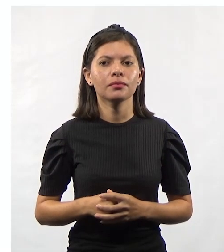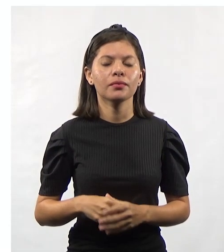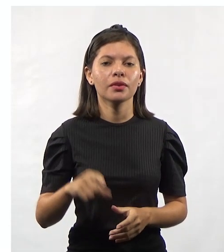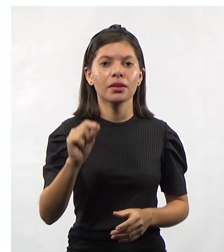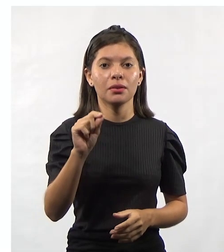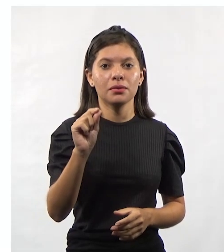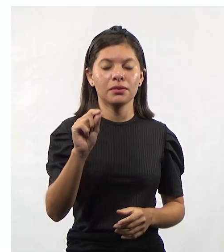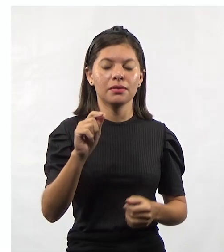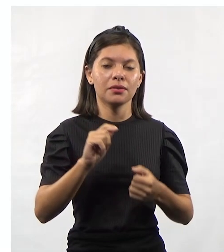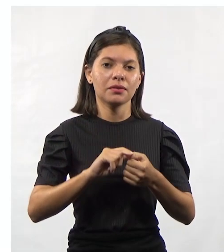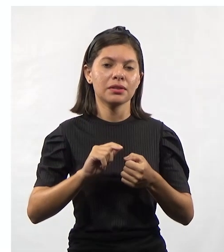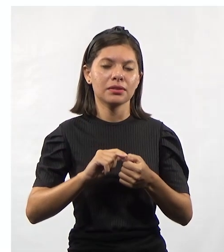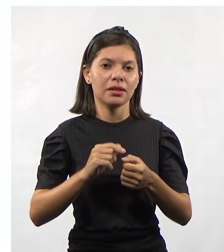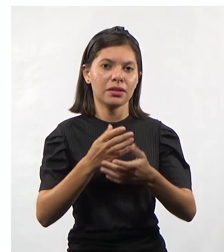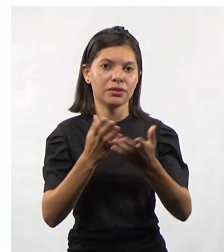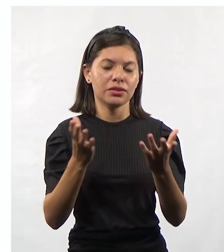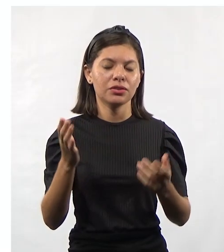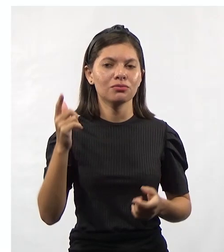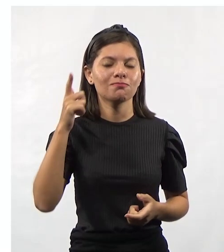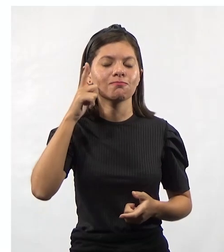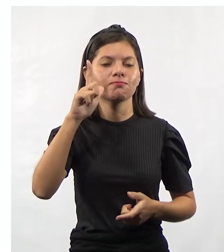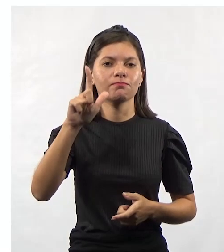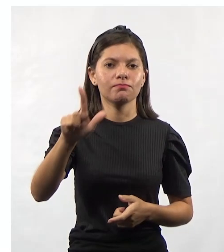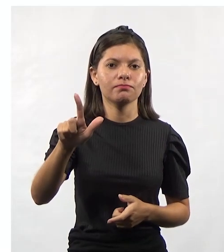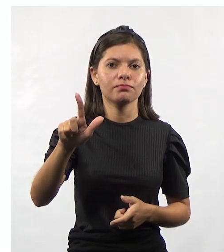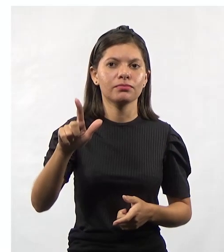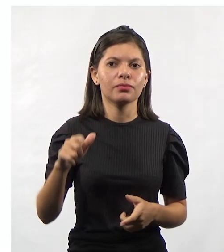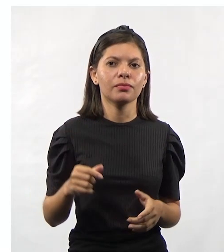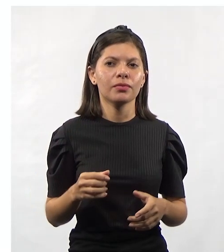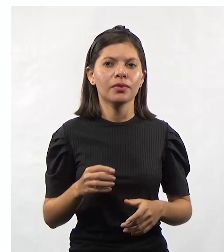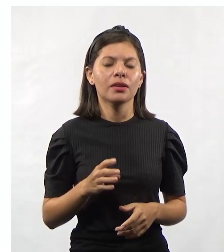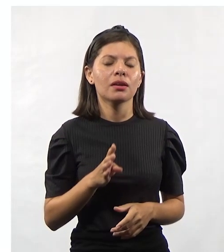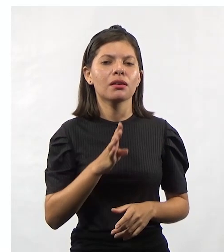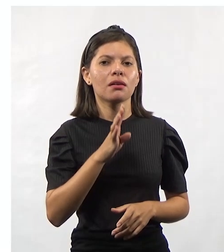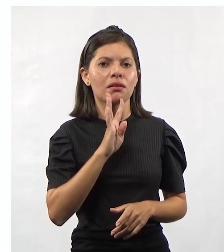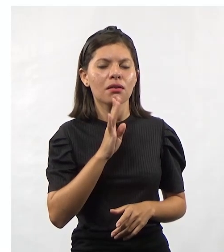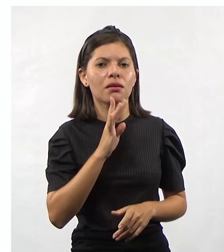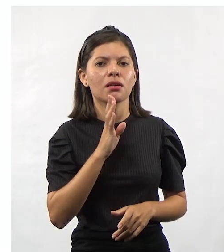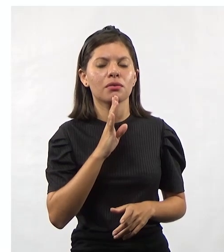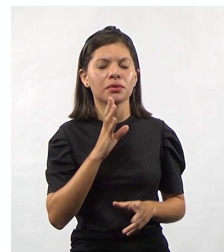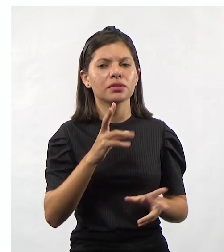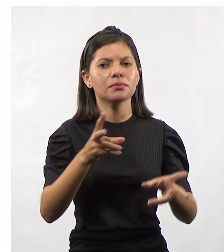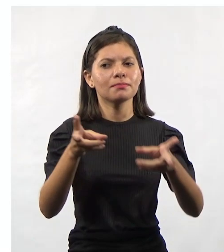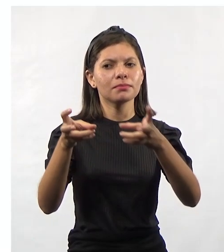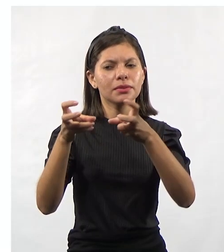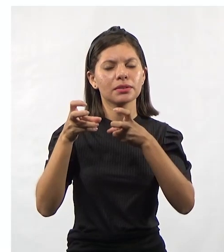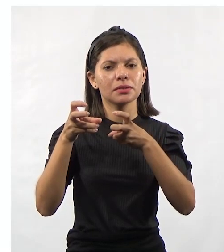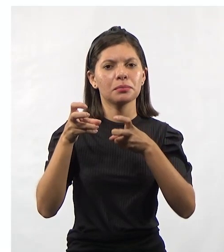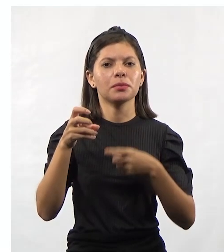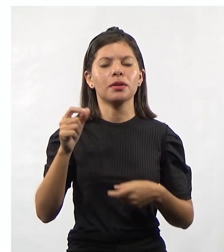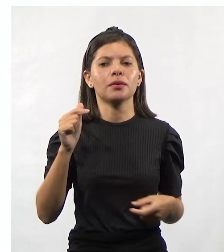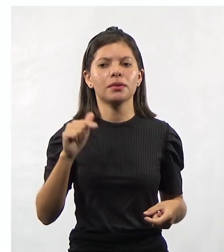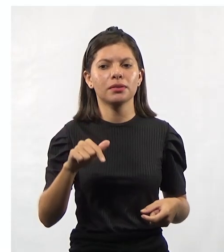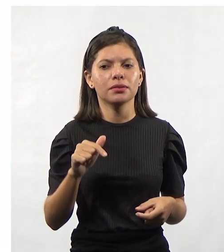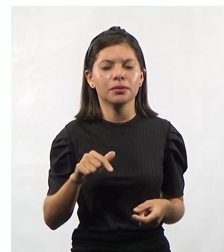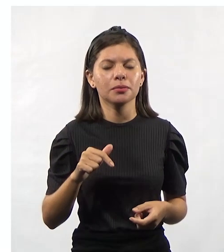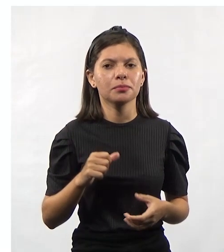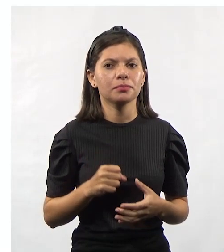de alteridade, pessoal, é o que vai fazer a gente conseguir, né,